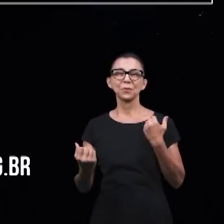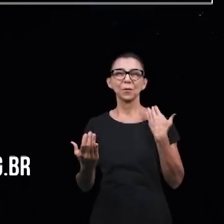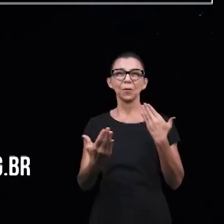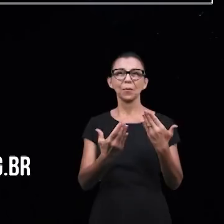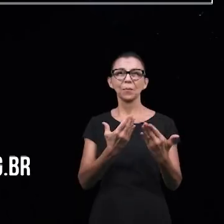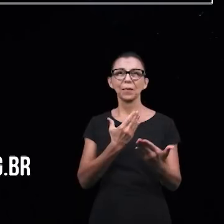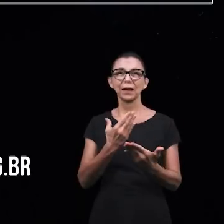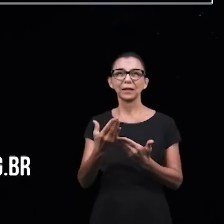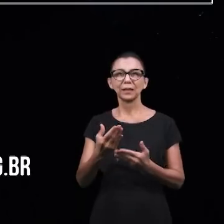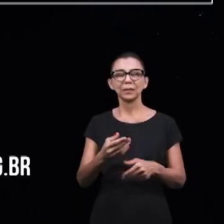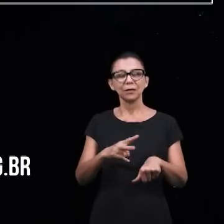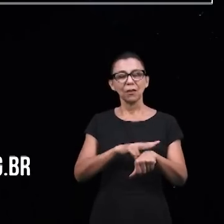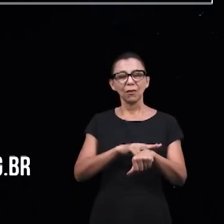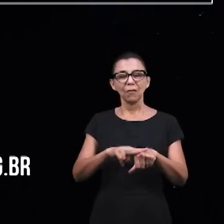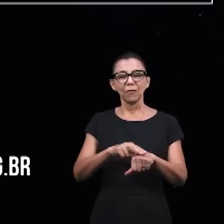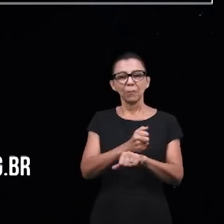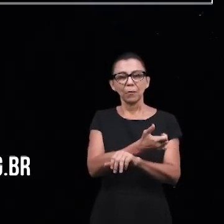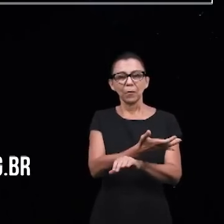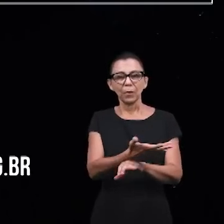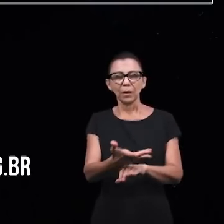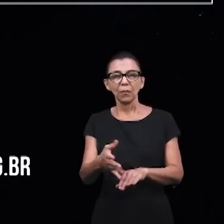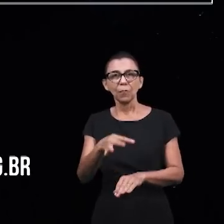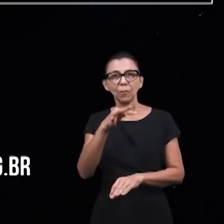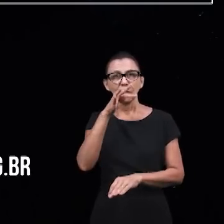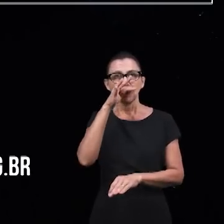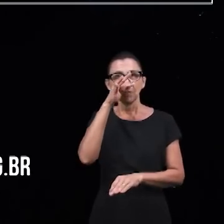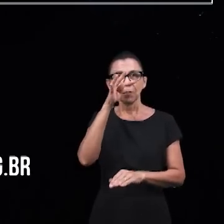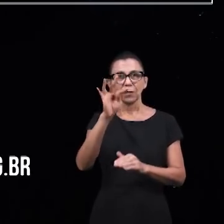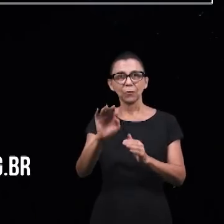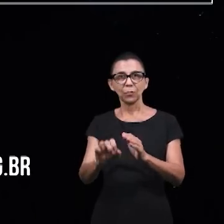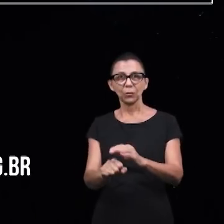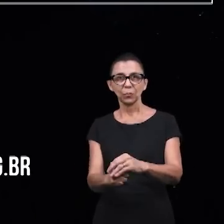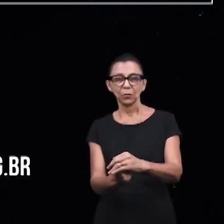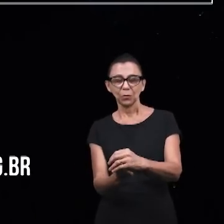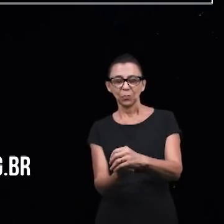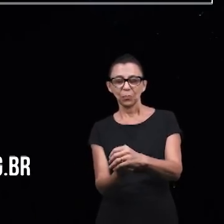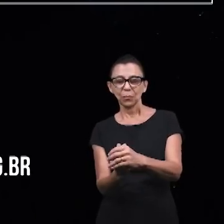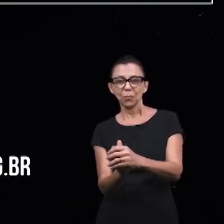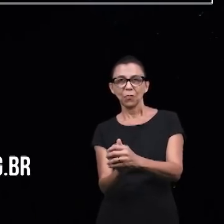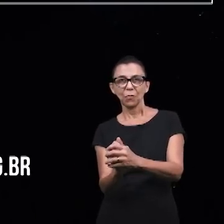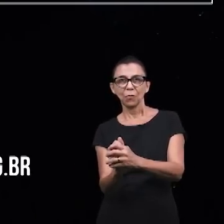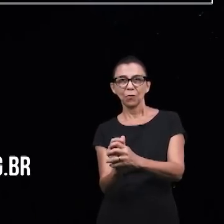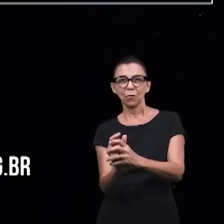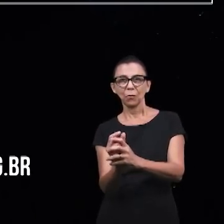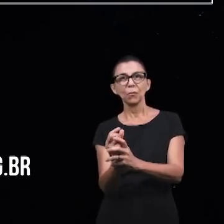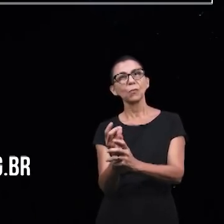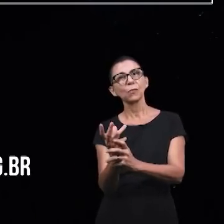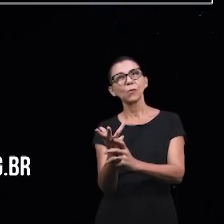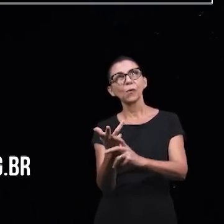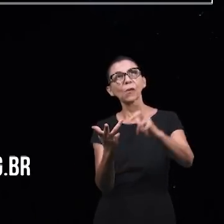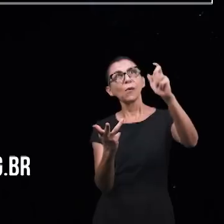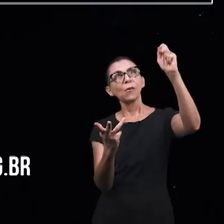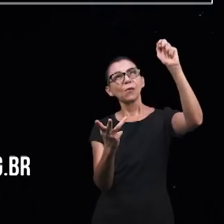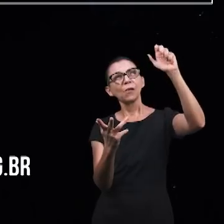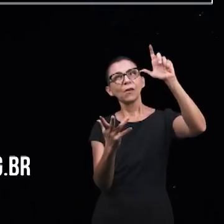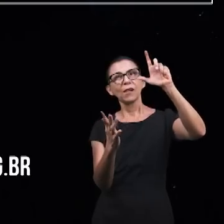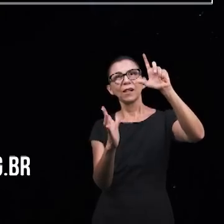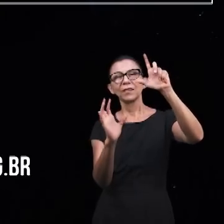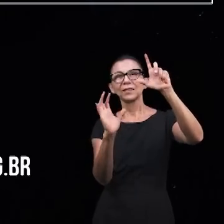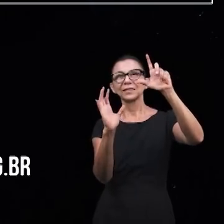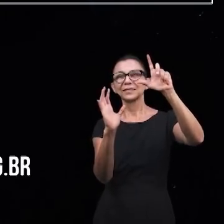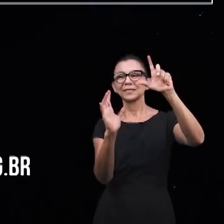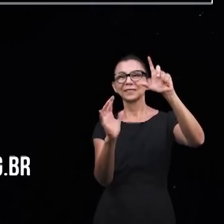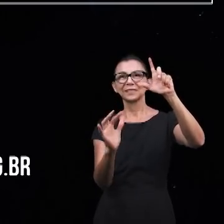desponta para a luz do sol, assim brilhou um dia